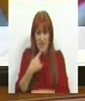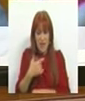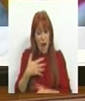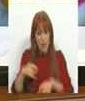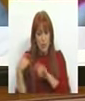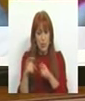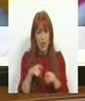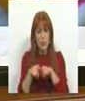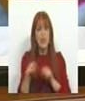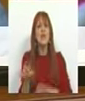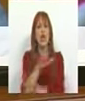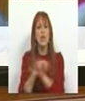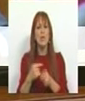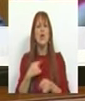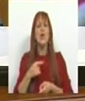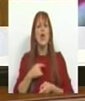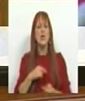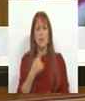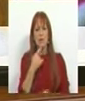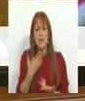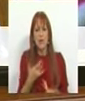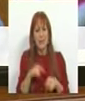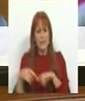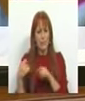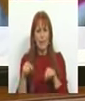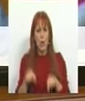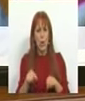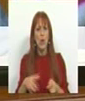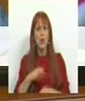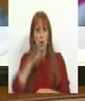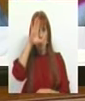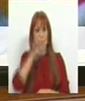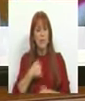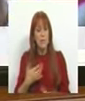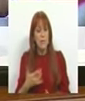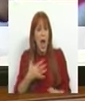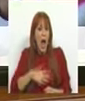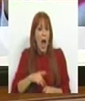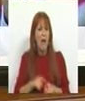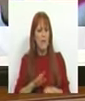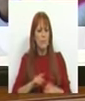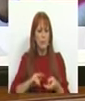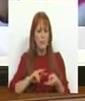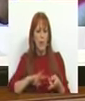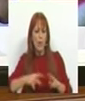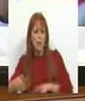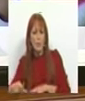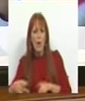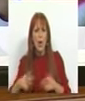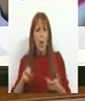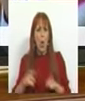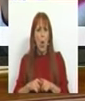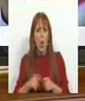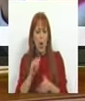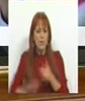queria discutir política europeia. E aquilo que nós chegámos a perceber neste debate é que o Sr. Ministro, portanto, pretende reformar